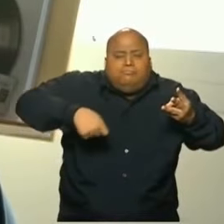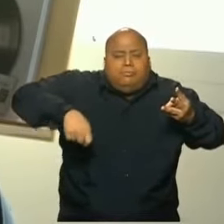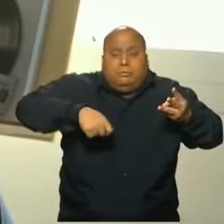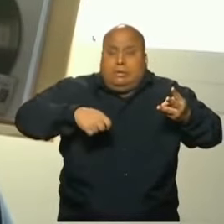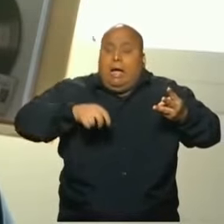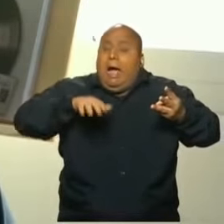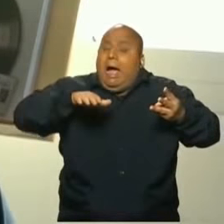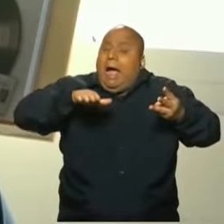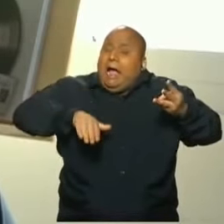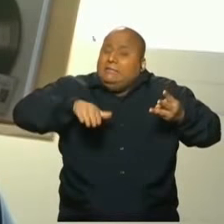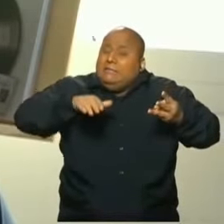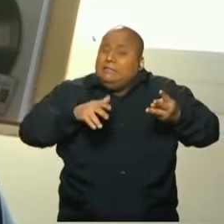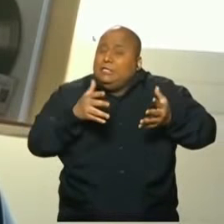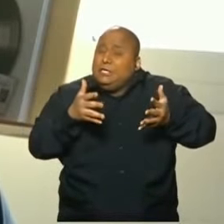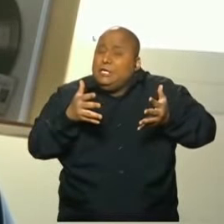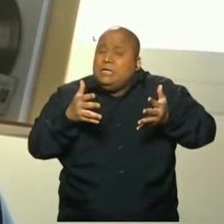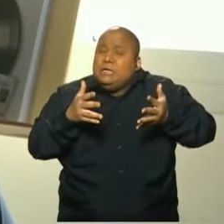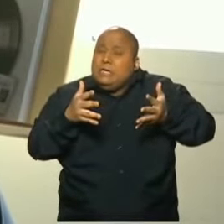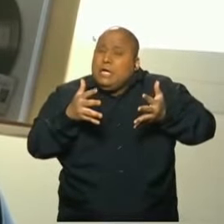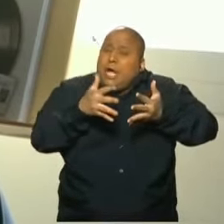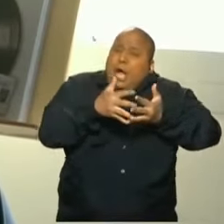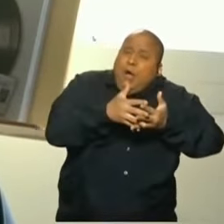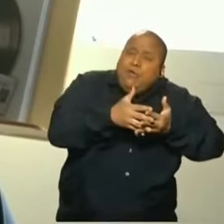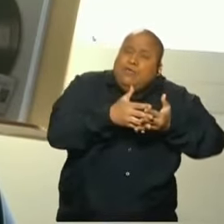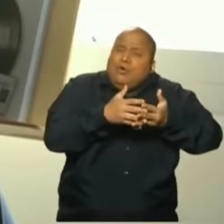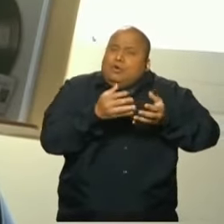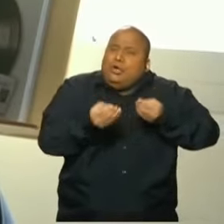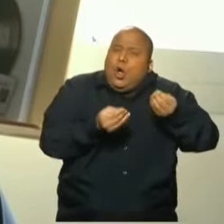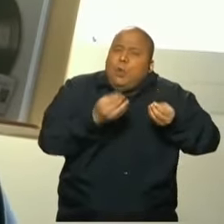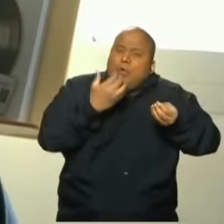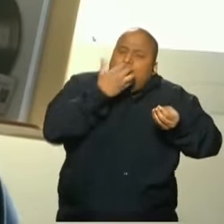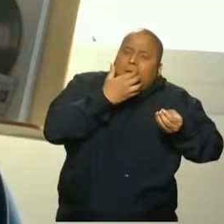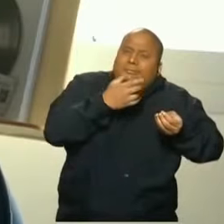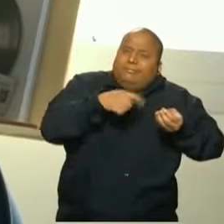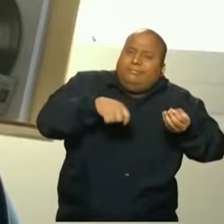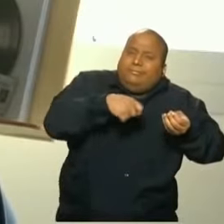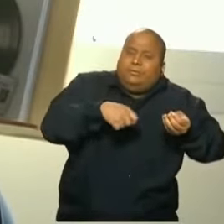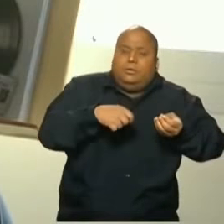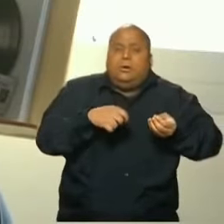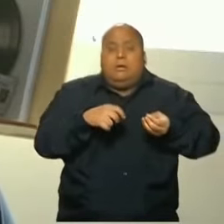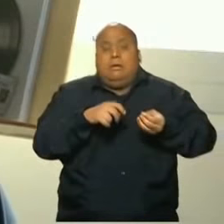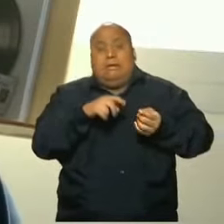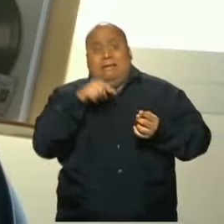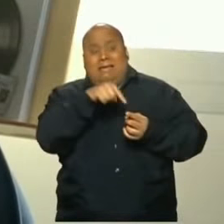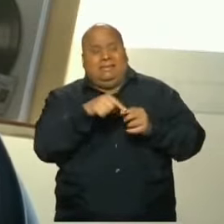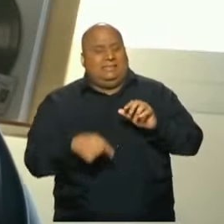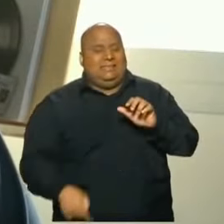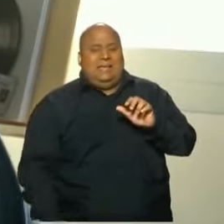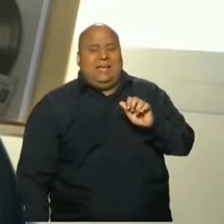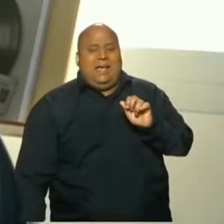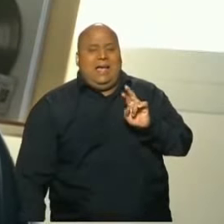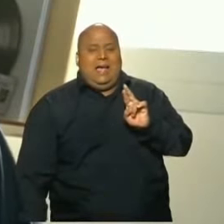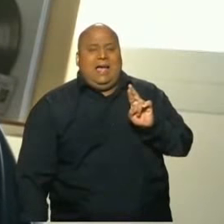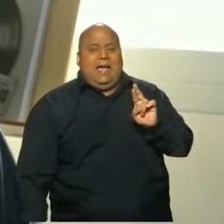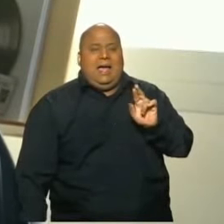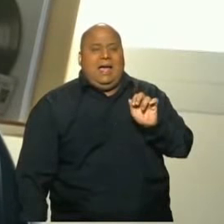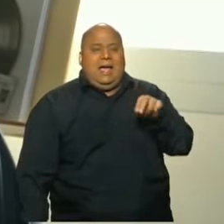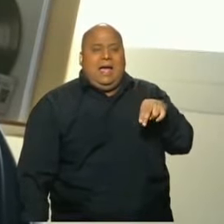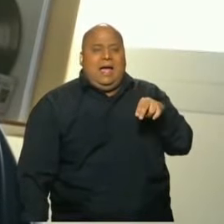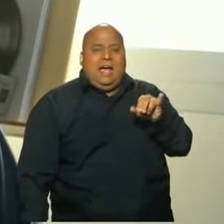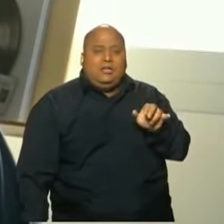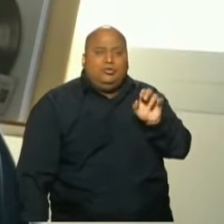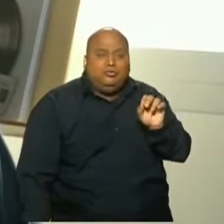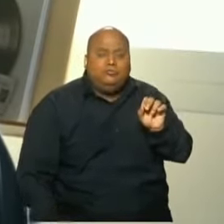às vezes, confunde com a interpretação. Então, já que o arranjo não foi considerado nessa